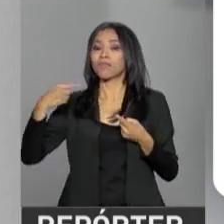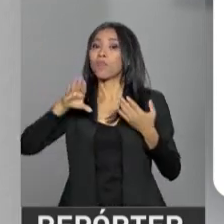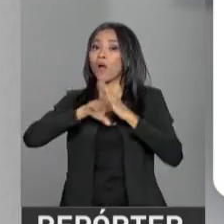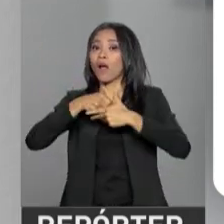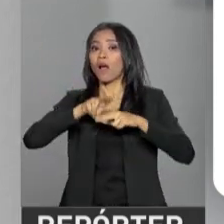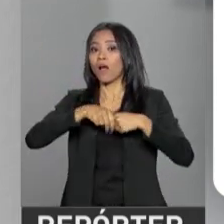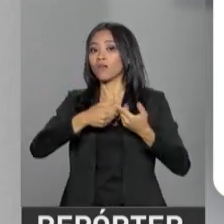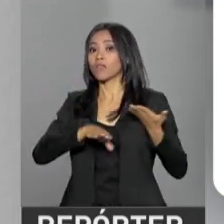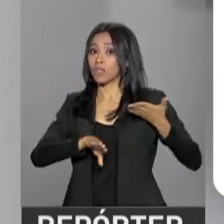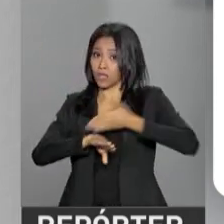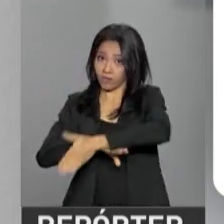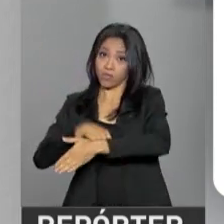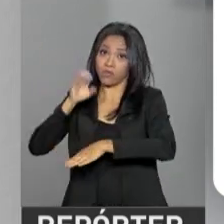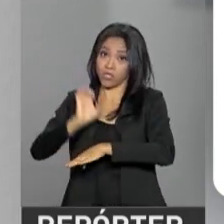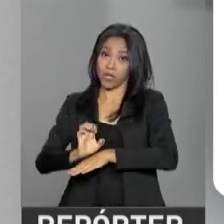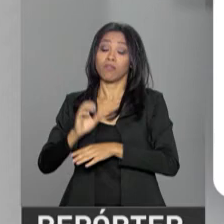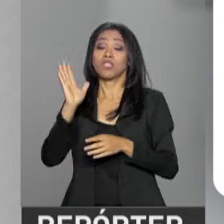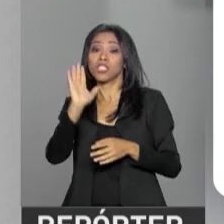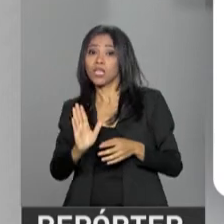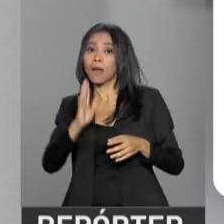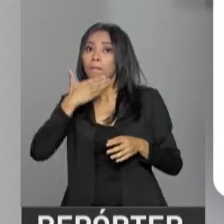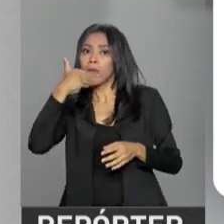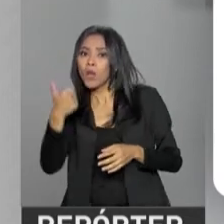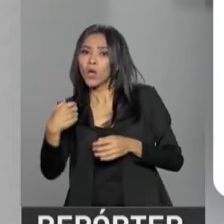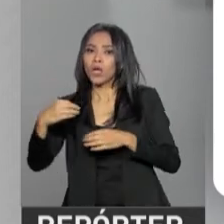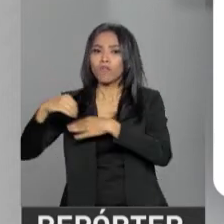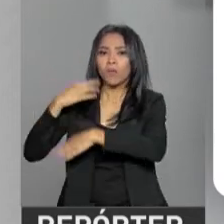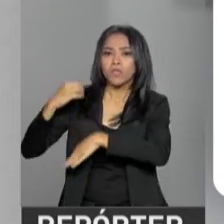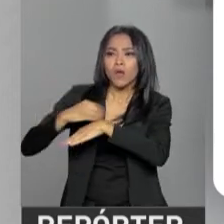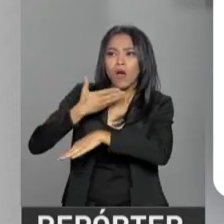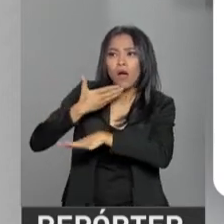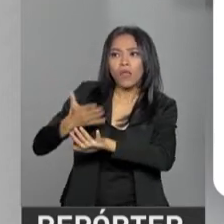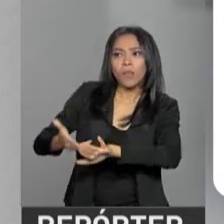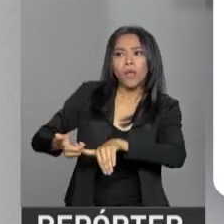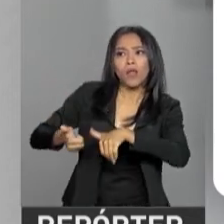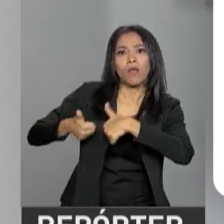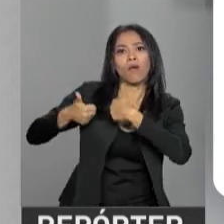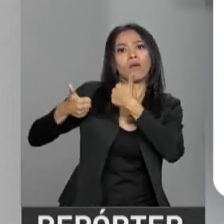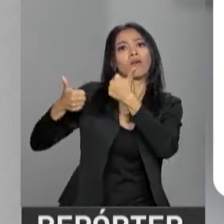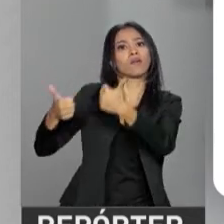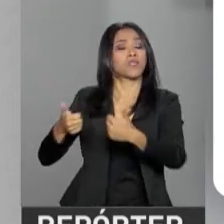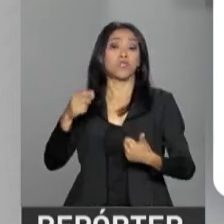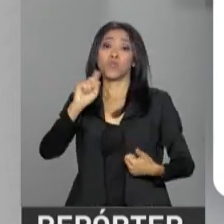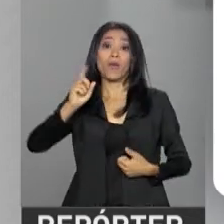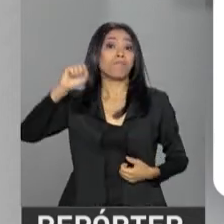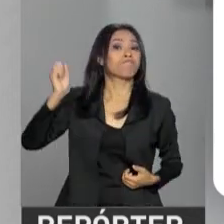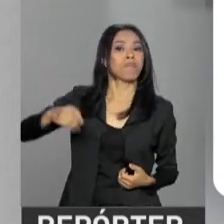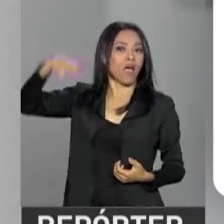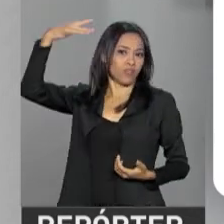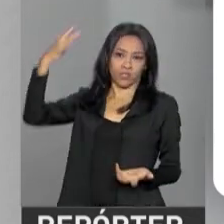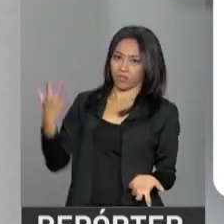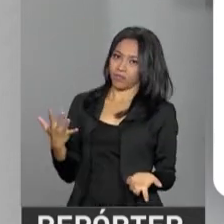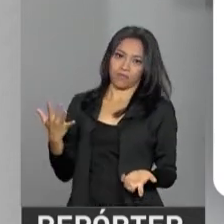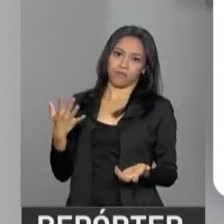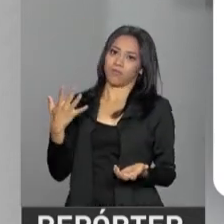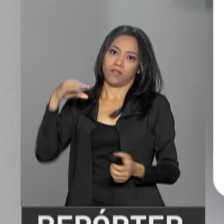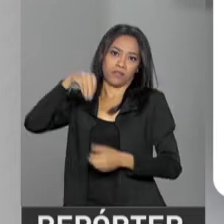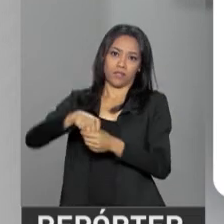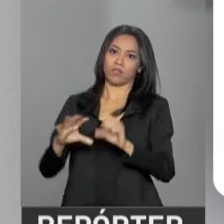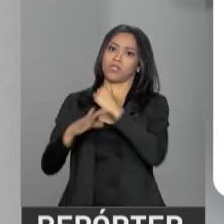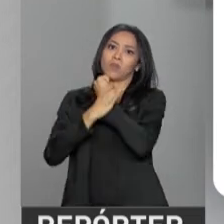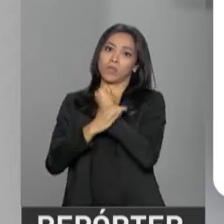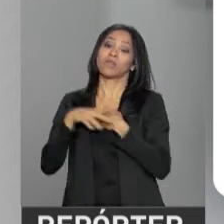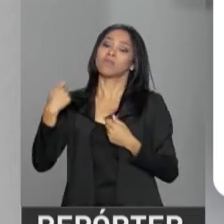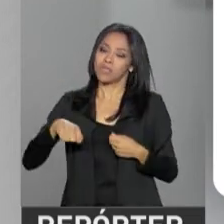20 indicadores já mostram alguma melhora. O presidente lembrou que não existe mágica na segurança pública e que é preciso